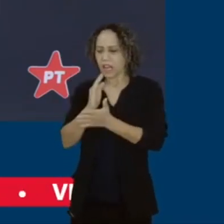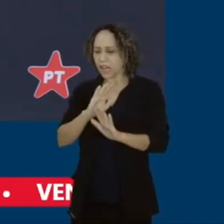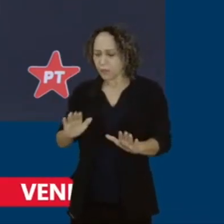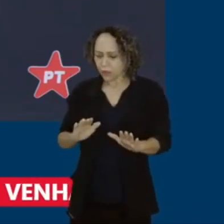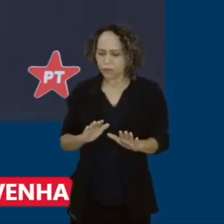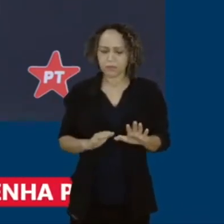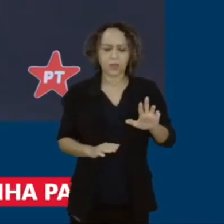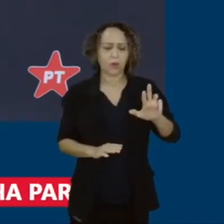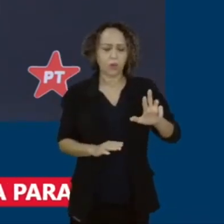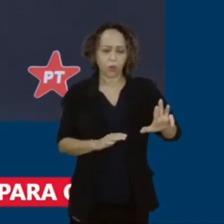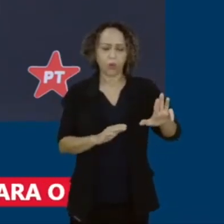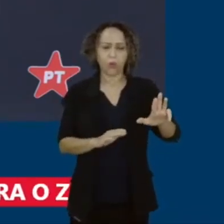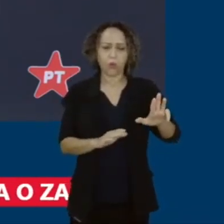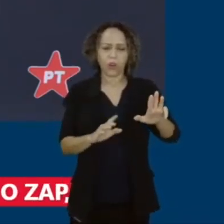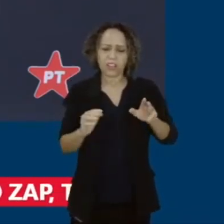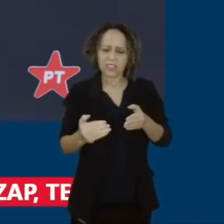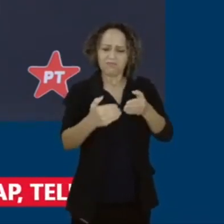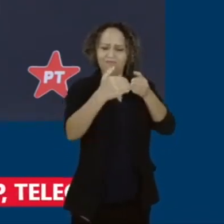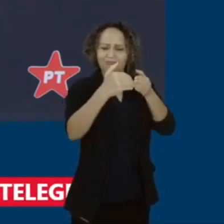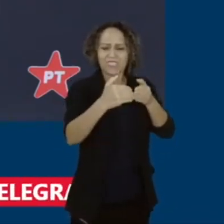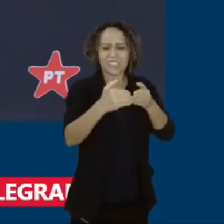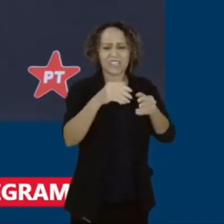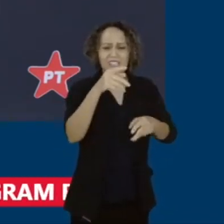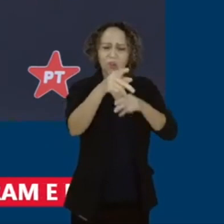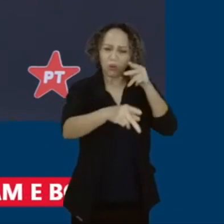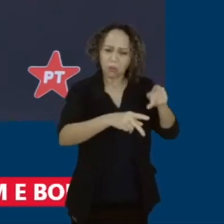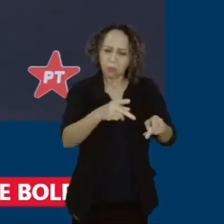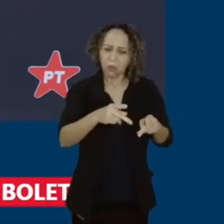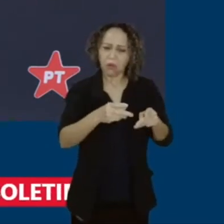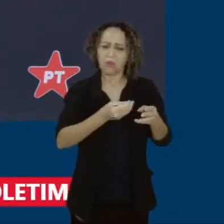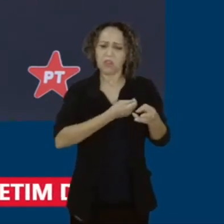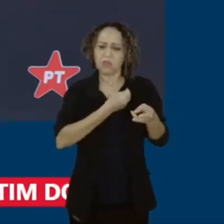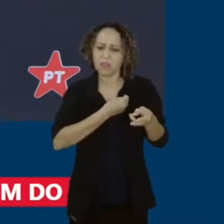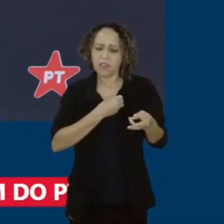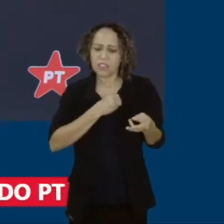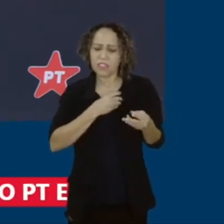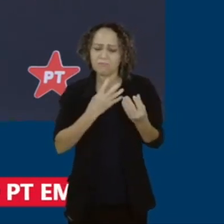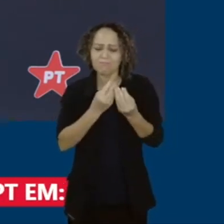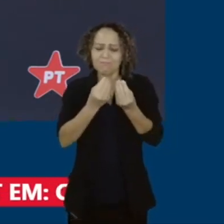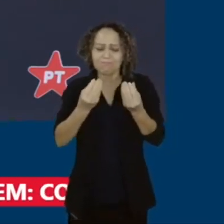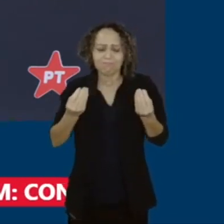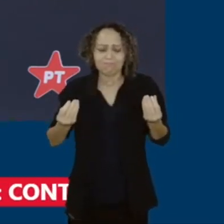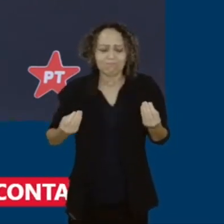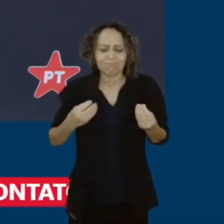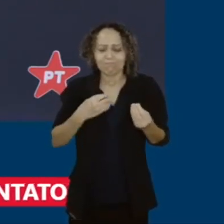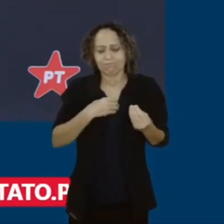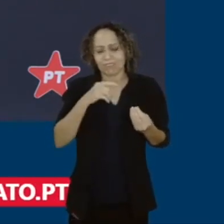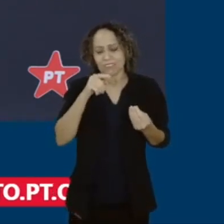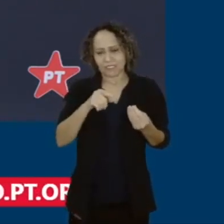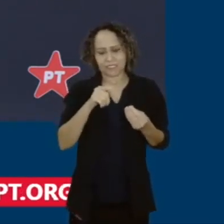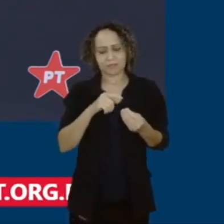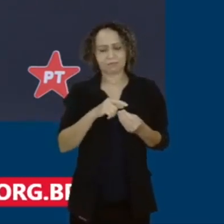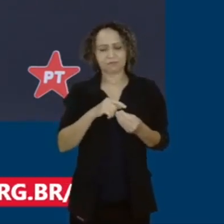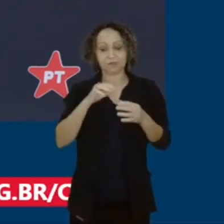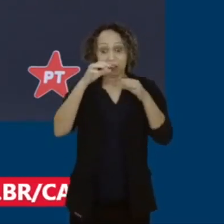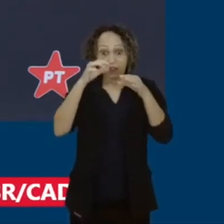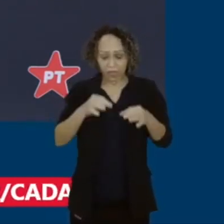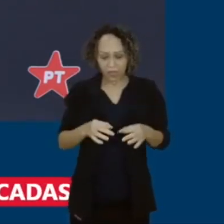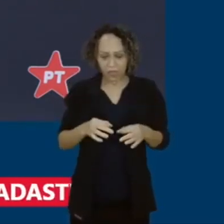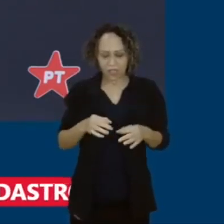sua identidade com o povo, a sua vida e a sua sensibilidade. Não tenho dúvida disso e fica aqui o meu